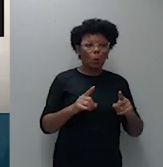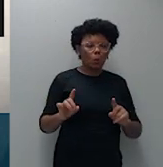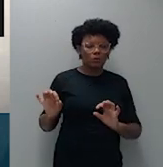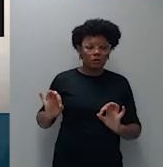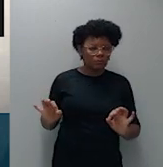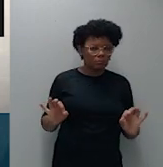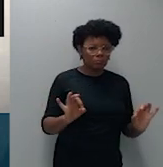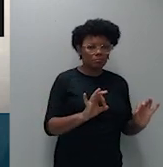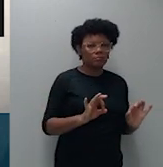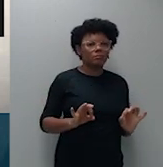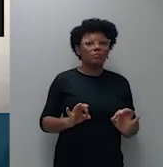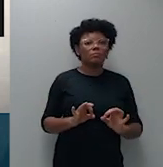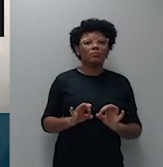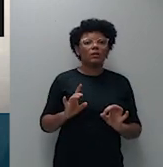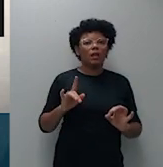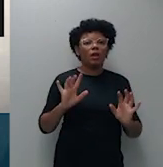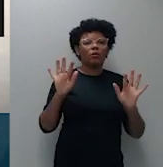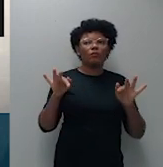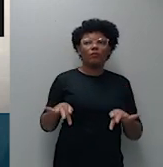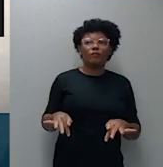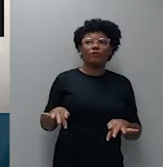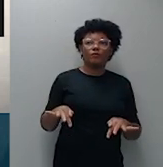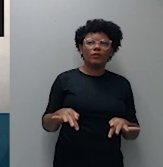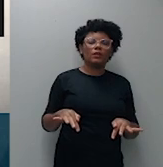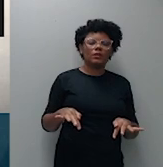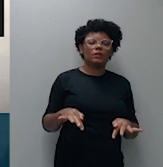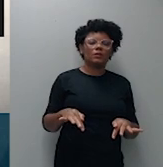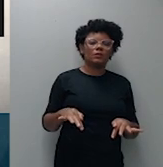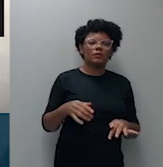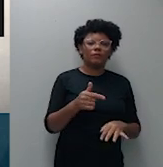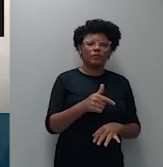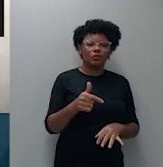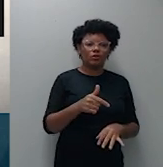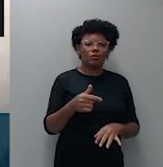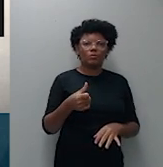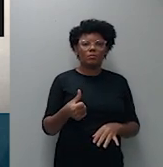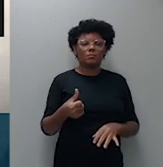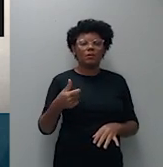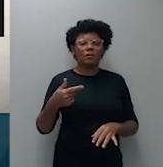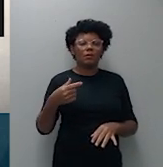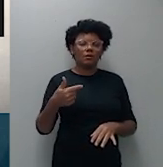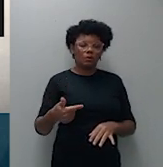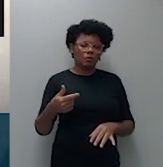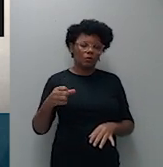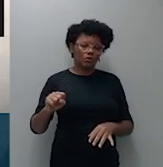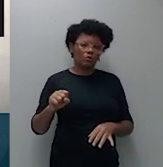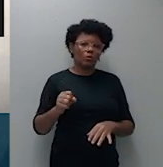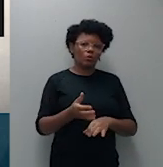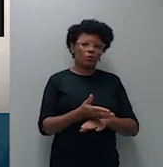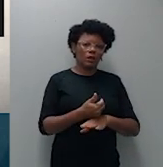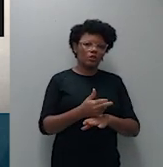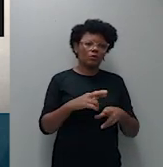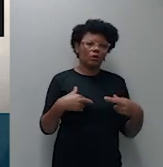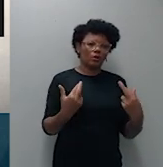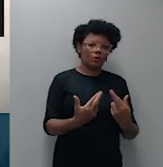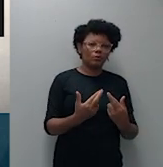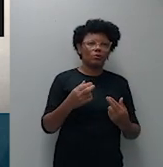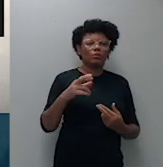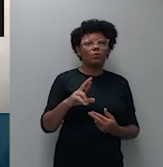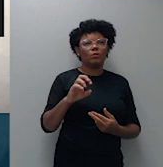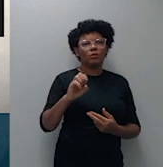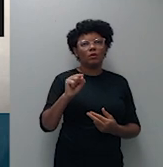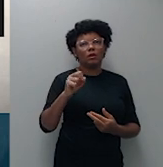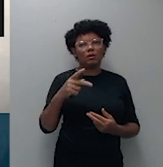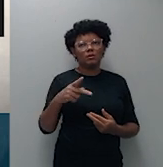oposição Esse é o resultado da medida cautelar 28 adil para próxima